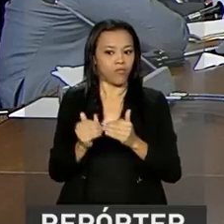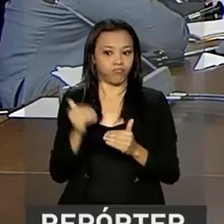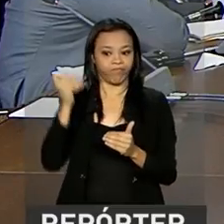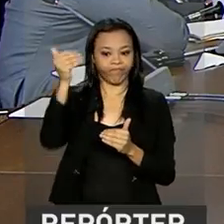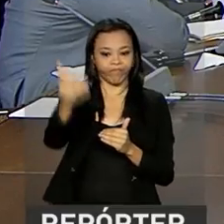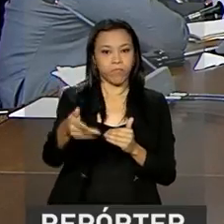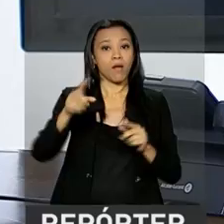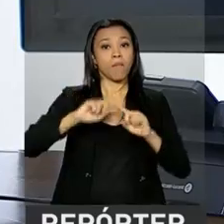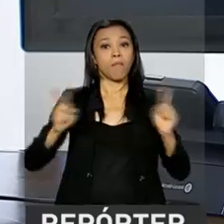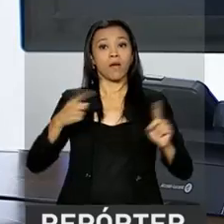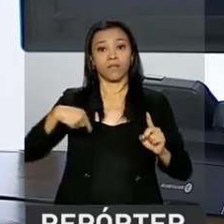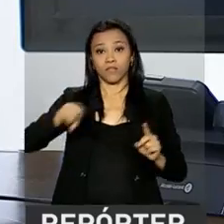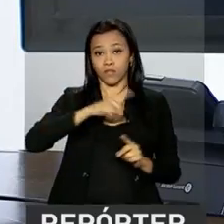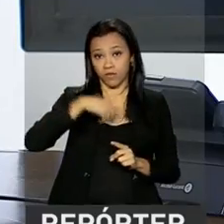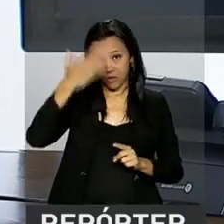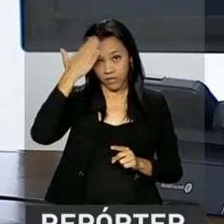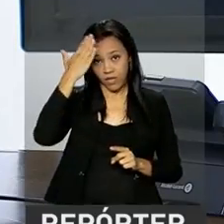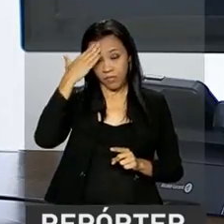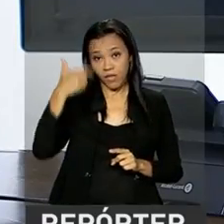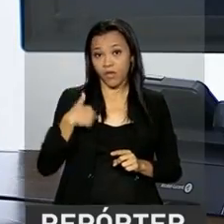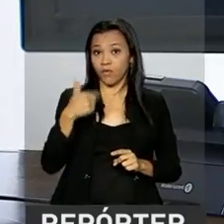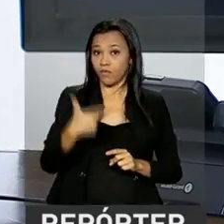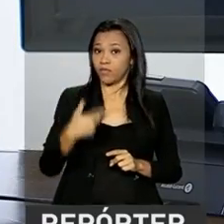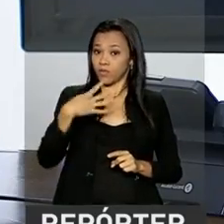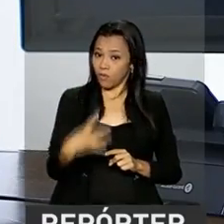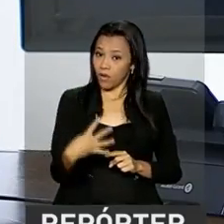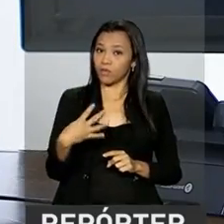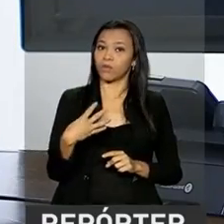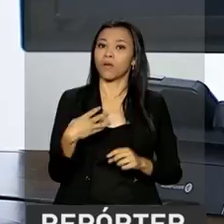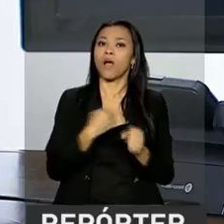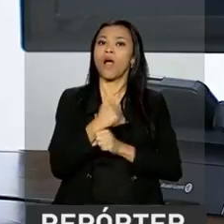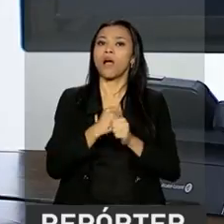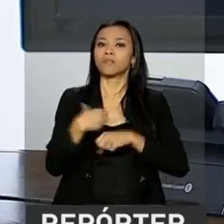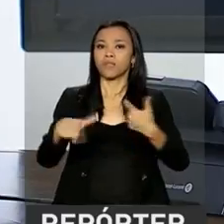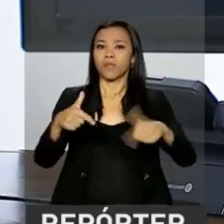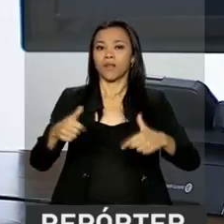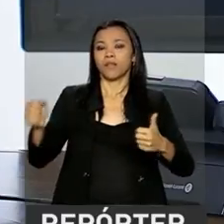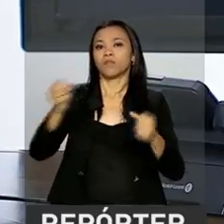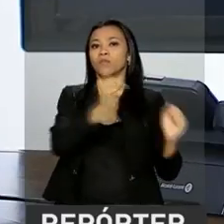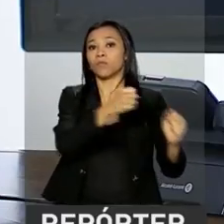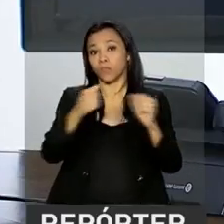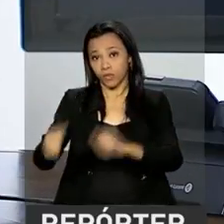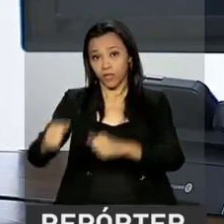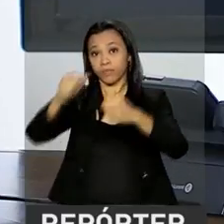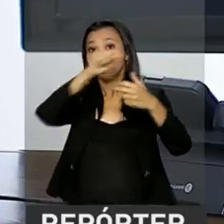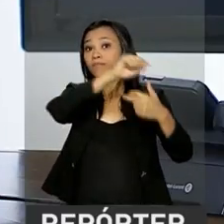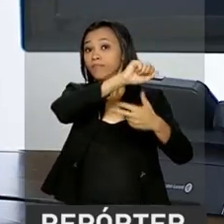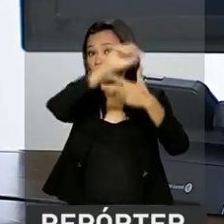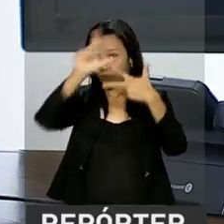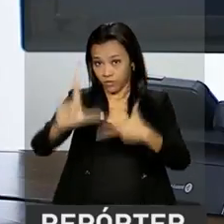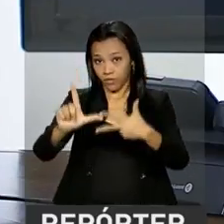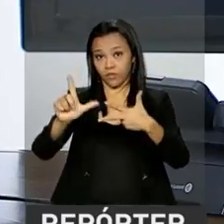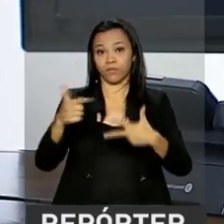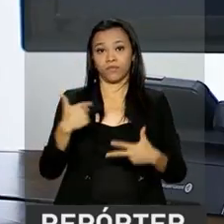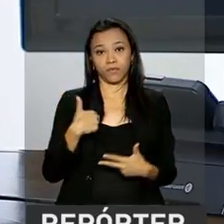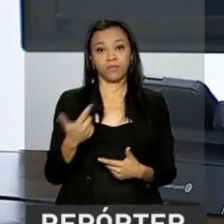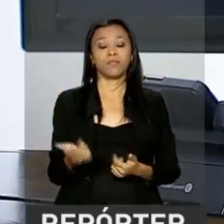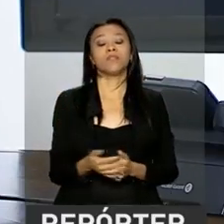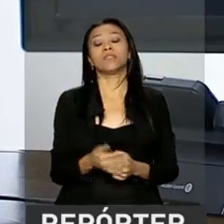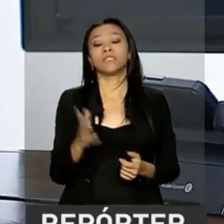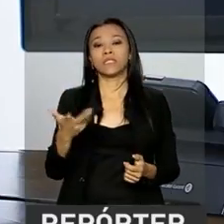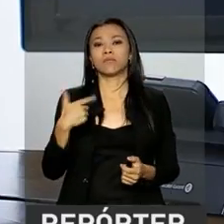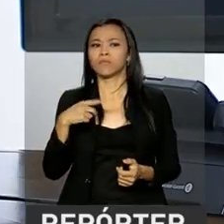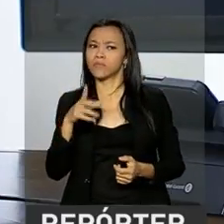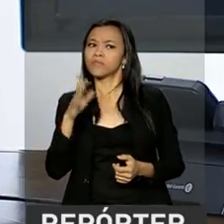mas nós sabíamos Você sabe que eu passei 24 anos no Parlamento né Nós sabíamos que chegando no Parlamento haveria naturalmente observações